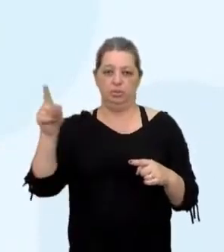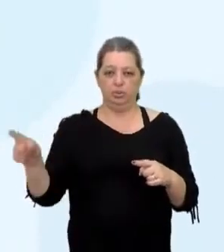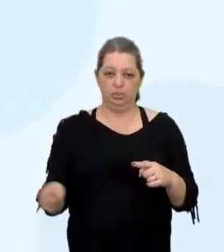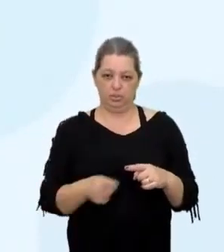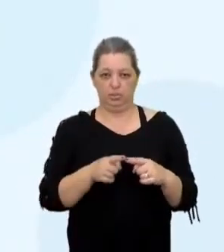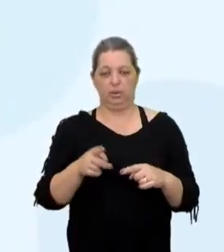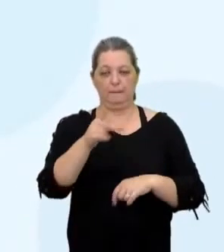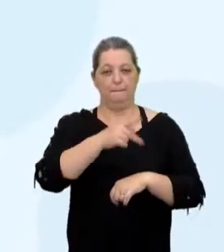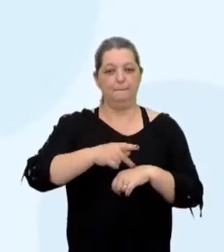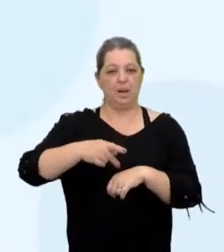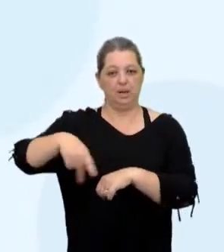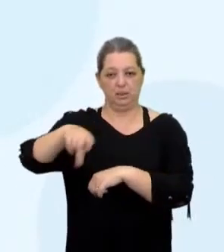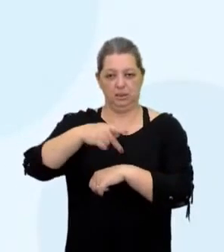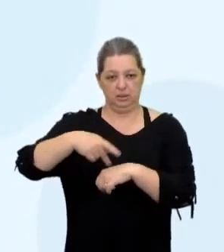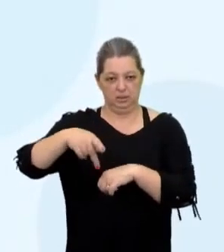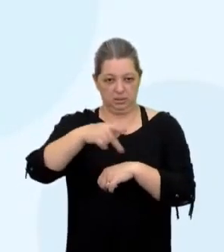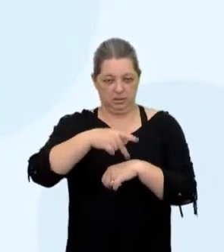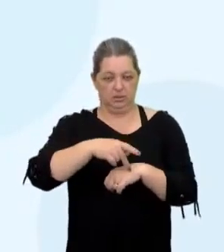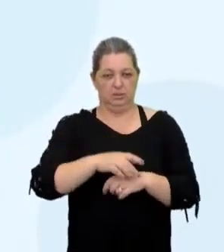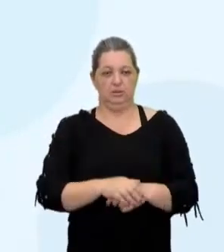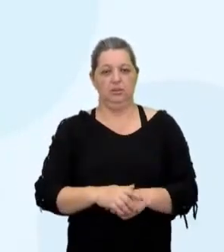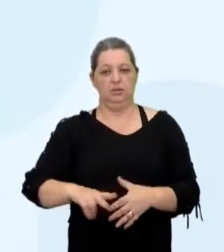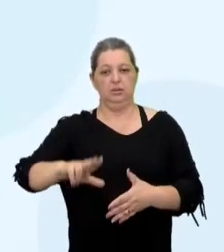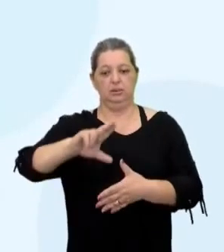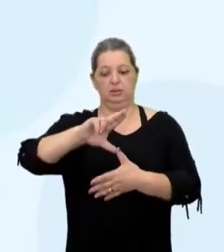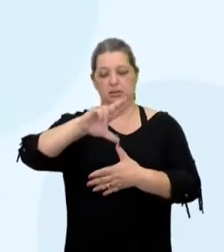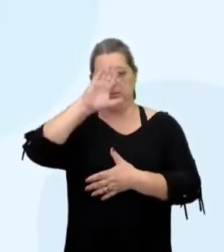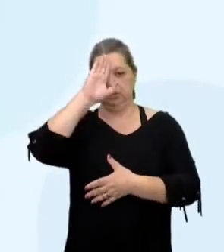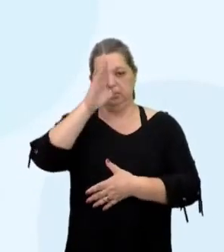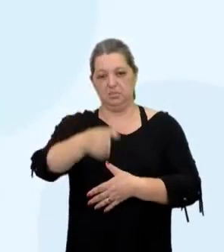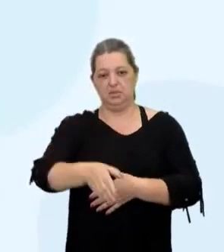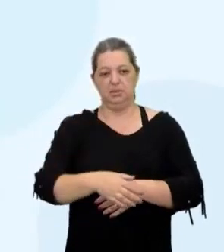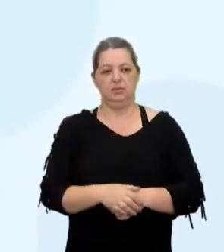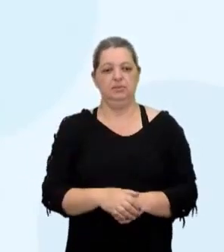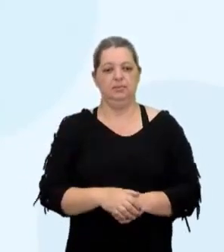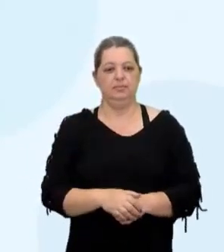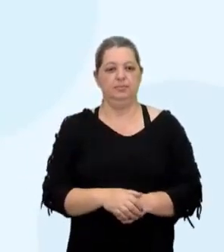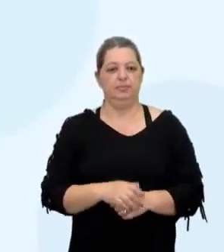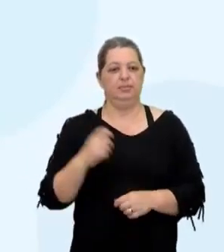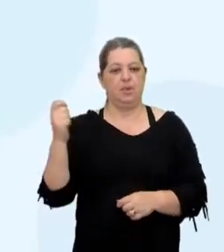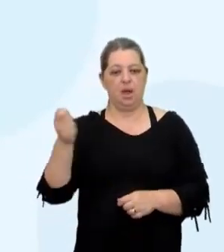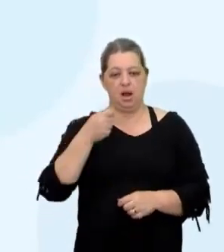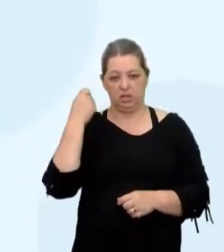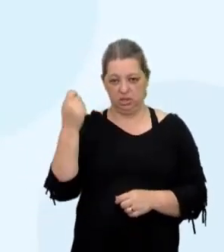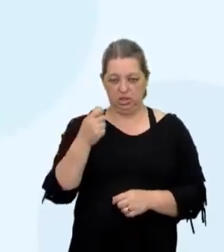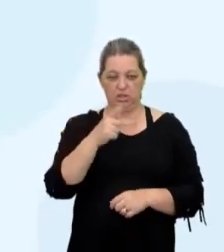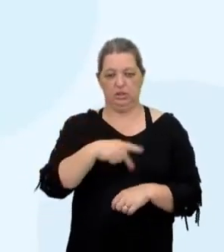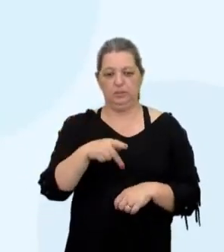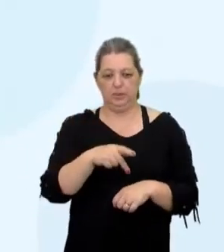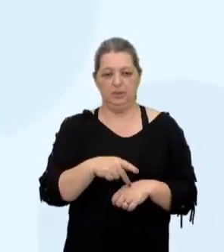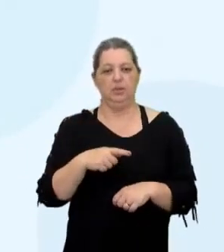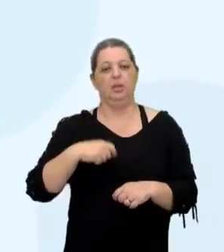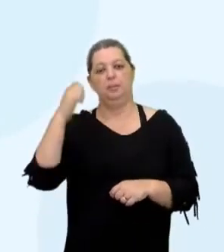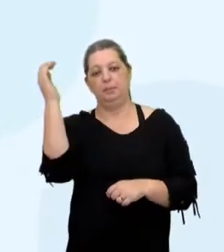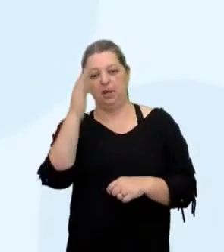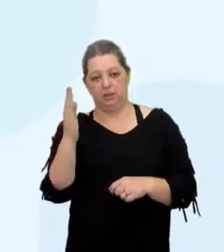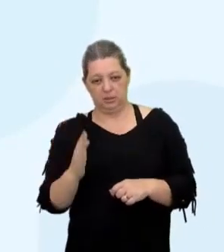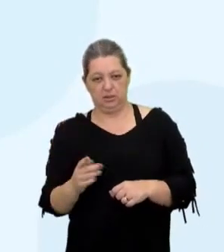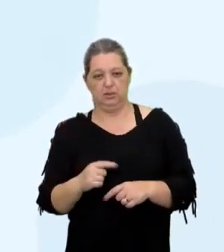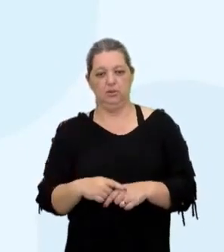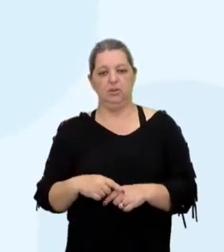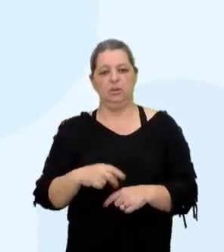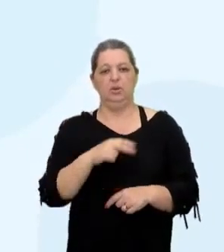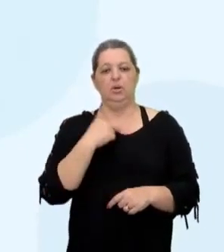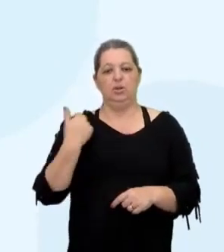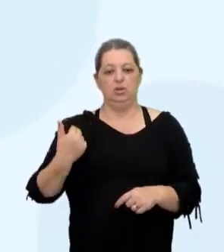por país, né, em milhares, né, isso da América Latina, os principais. Aí nós temos aí a Argentina, nós temos o Brasil, o Chile